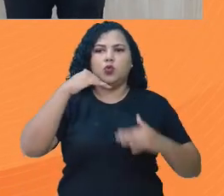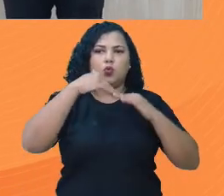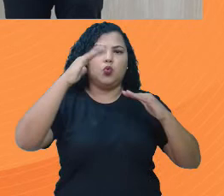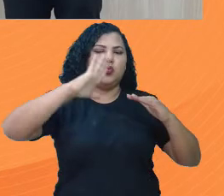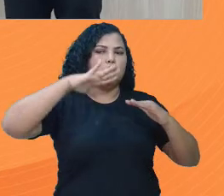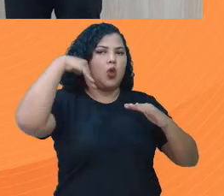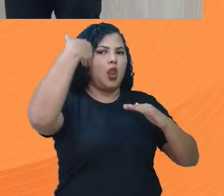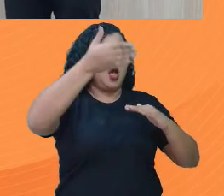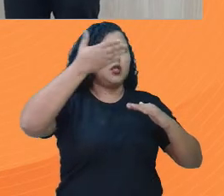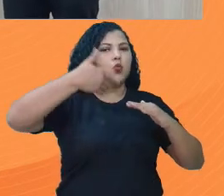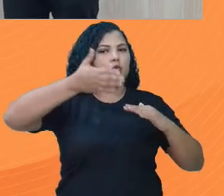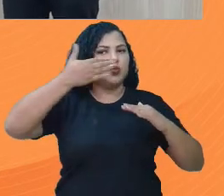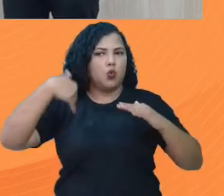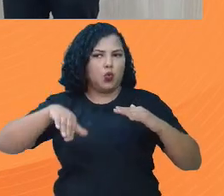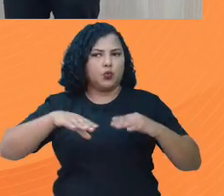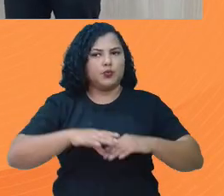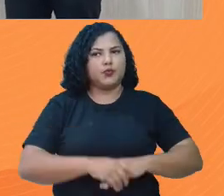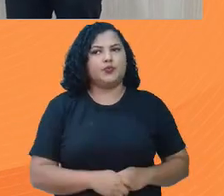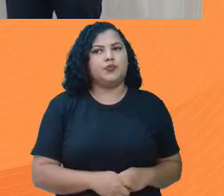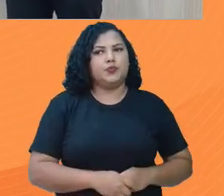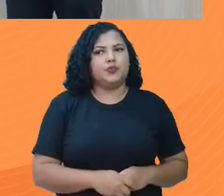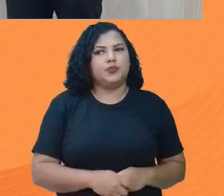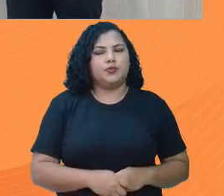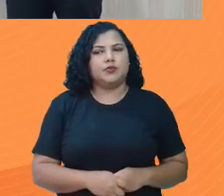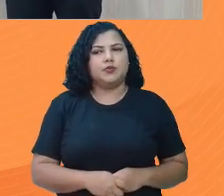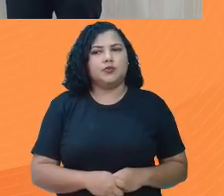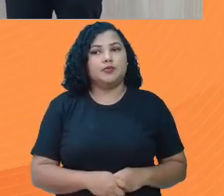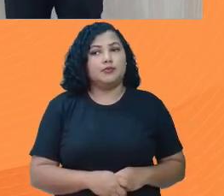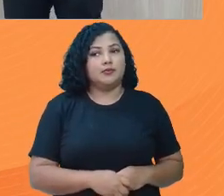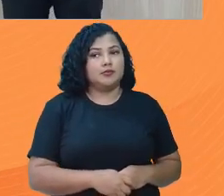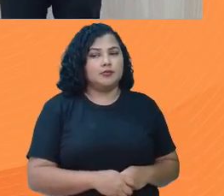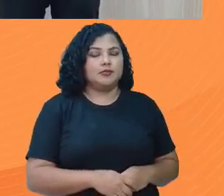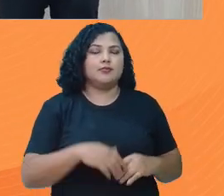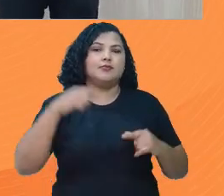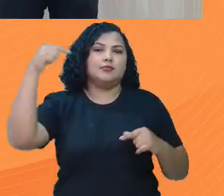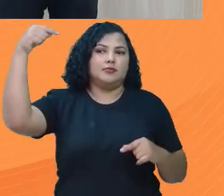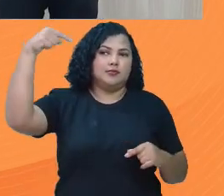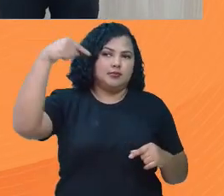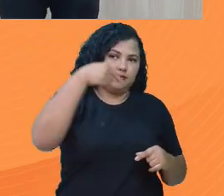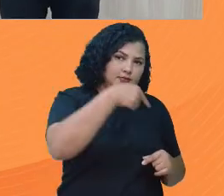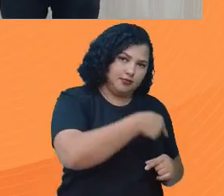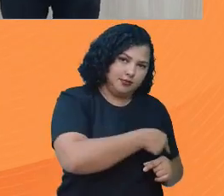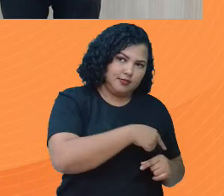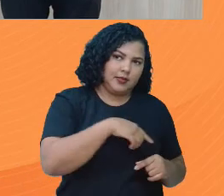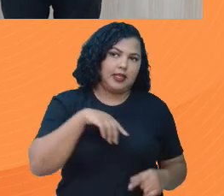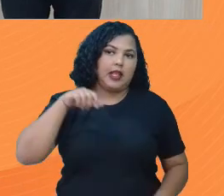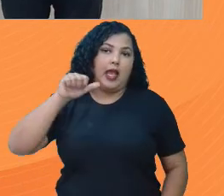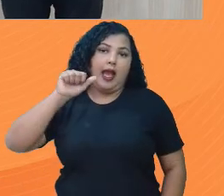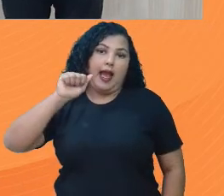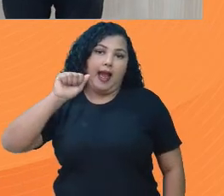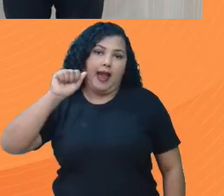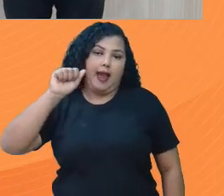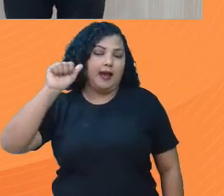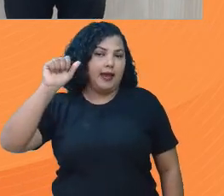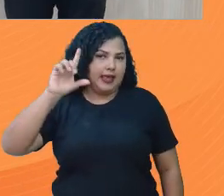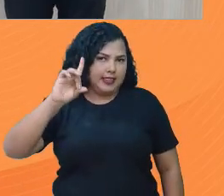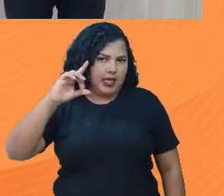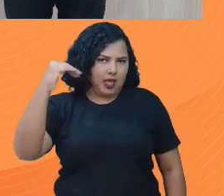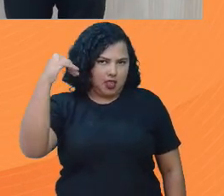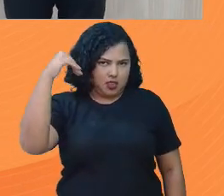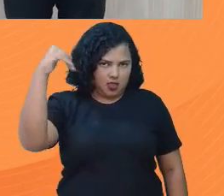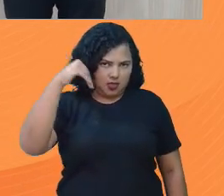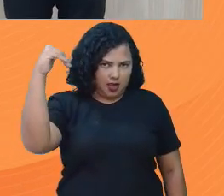reta vermelha, tá joia? Então, agora eu tenho aqui, ó. Tá vendo lá em cima? Os ângulos A e D estão de um